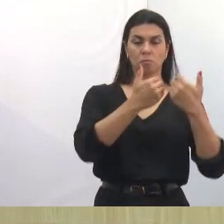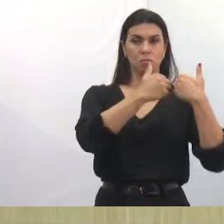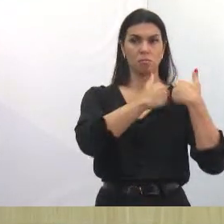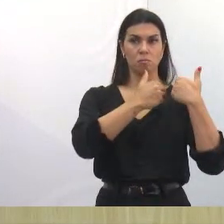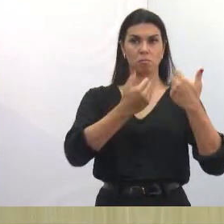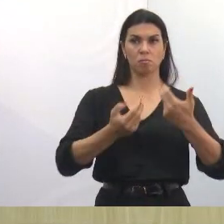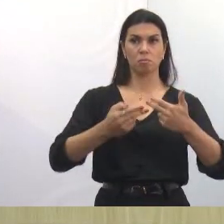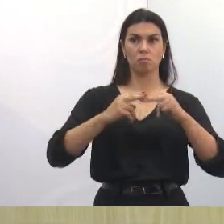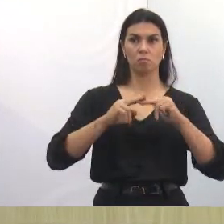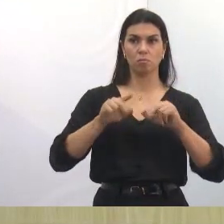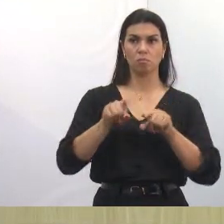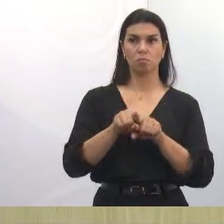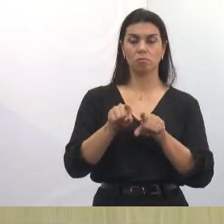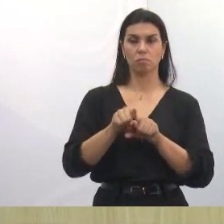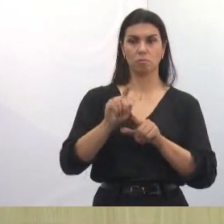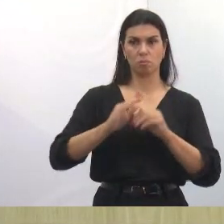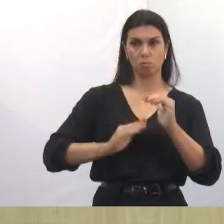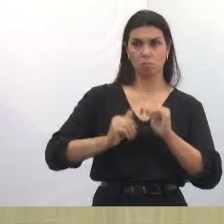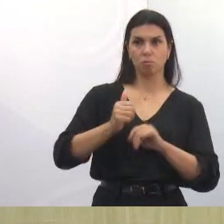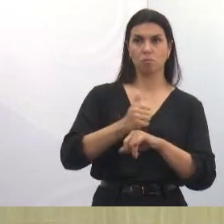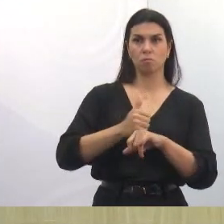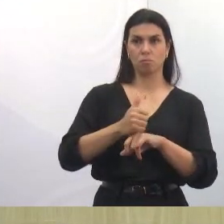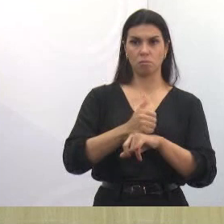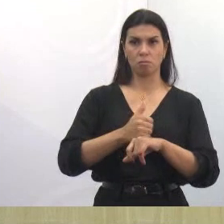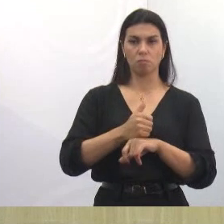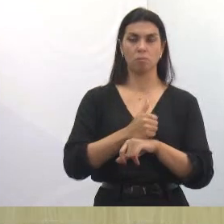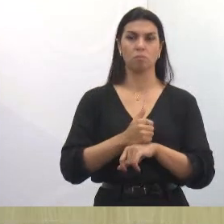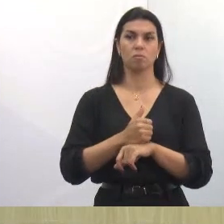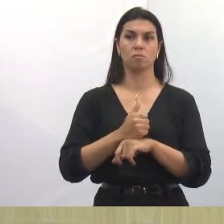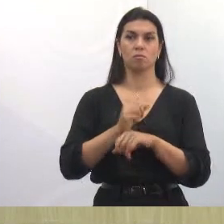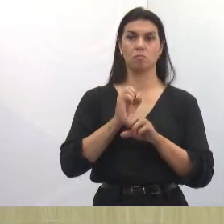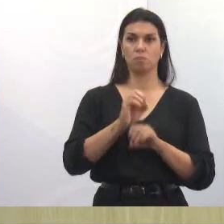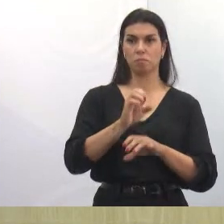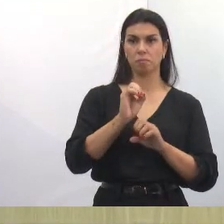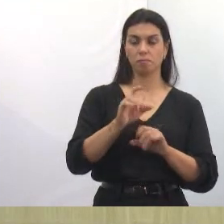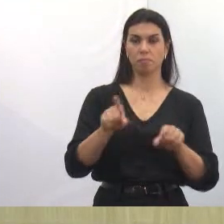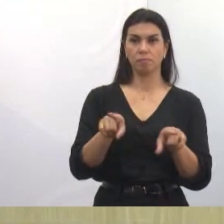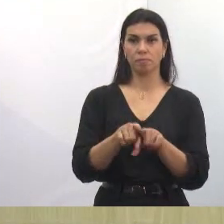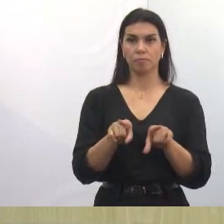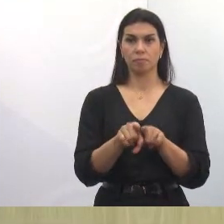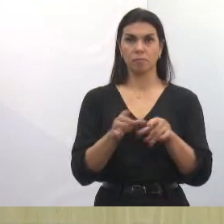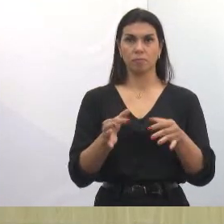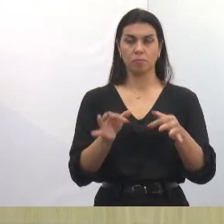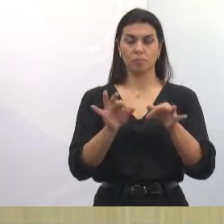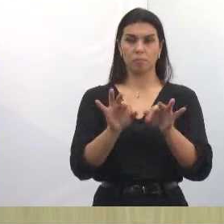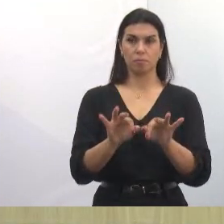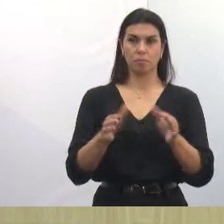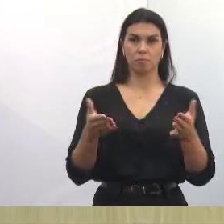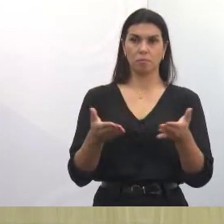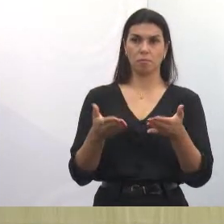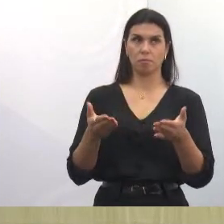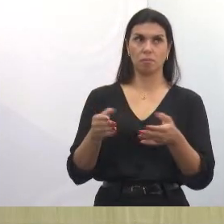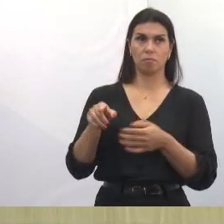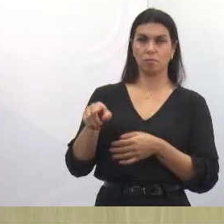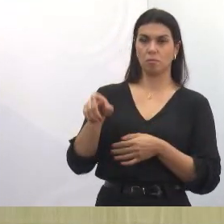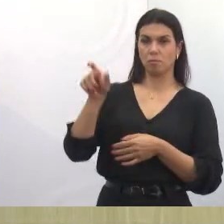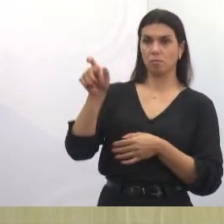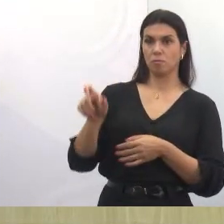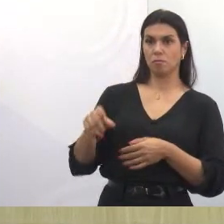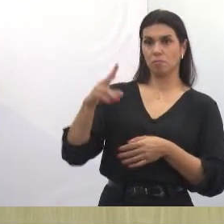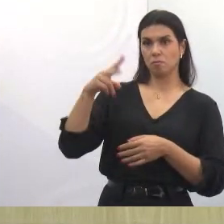demais profissionais de educação. Considerando, por fim, que cabe ao vereador buscar